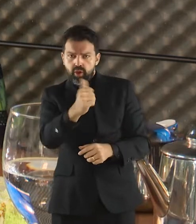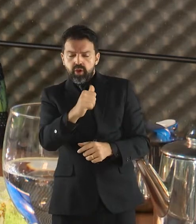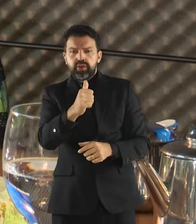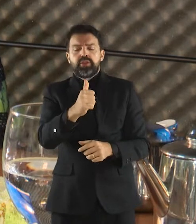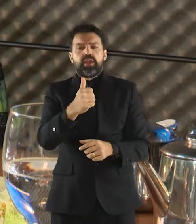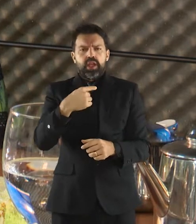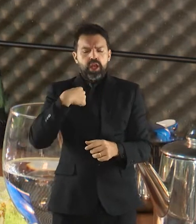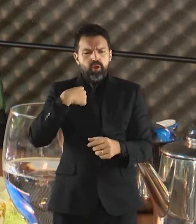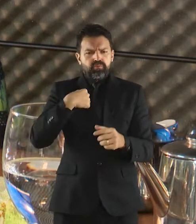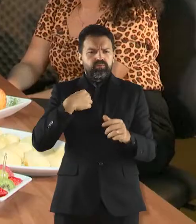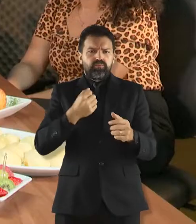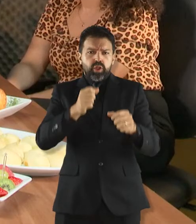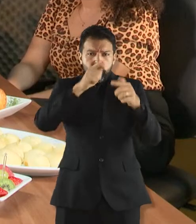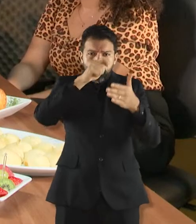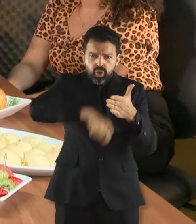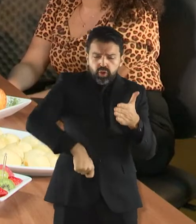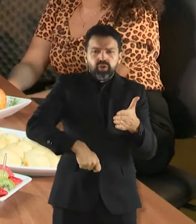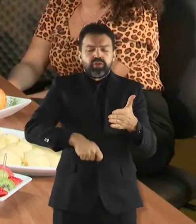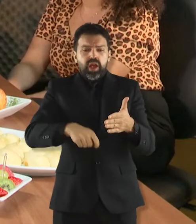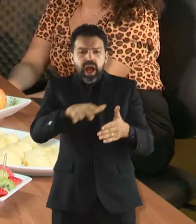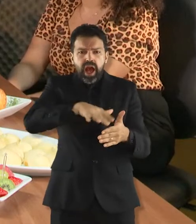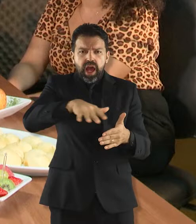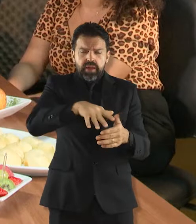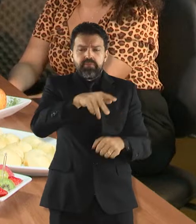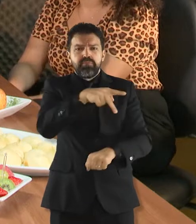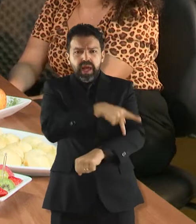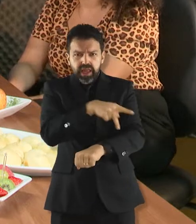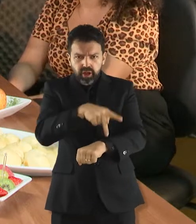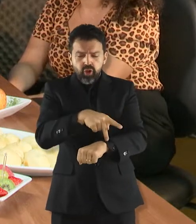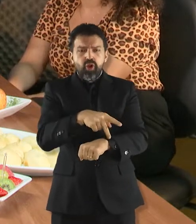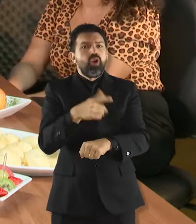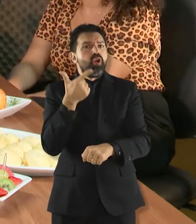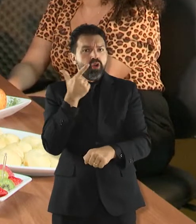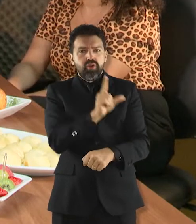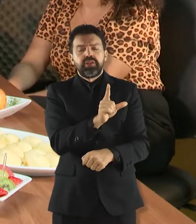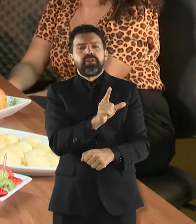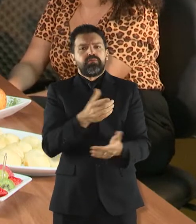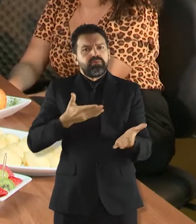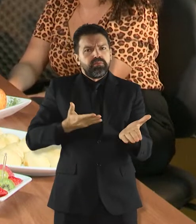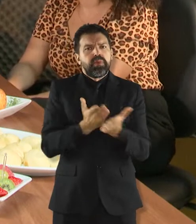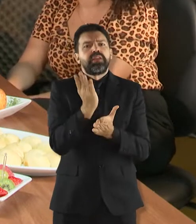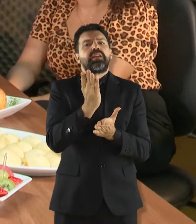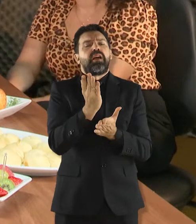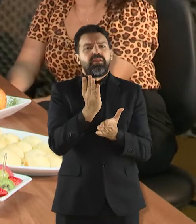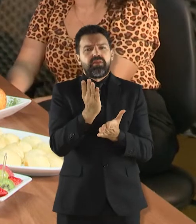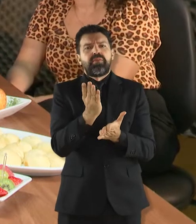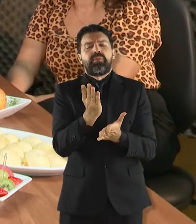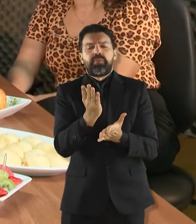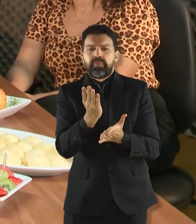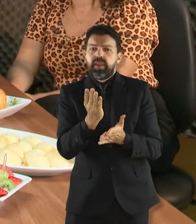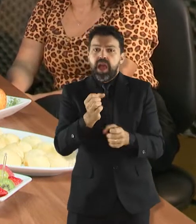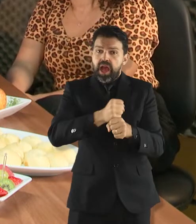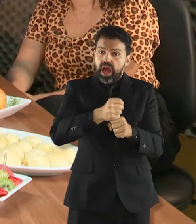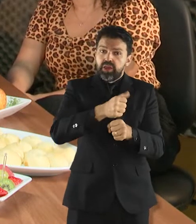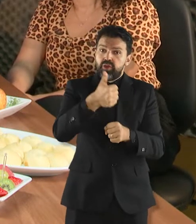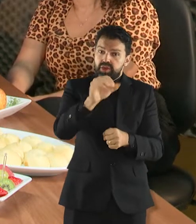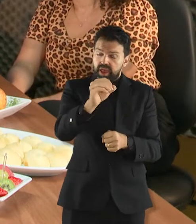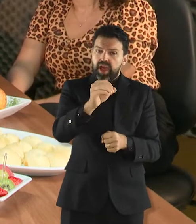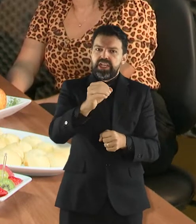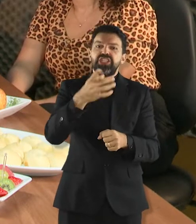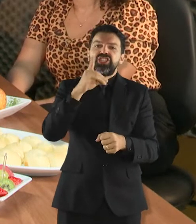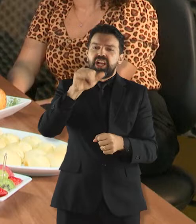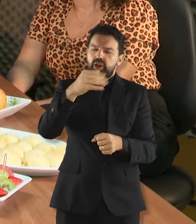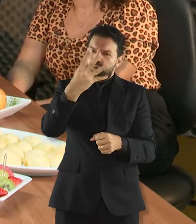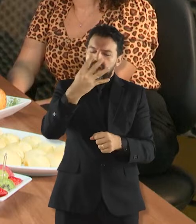Poder Judiciário, para o cargo de pedagoga. E aí sim entrou já como pedagoga E aí, mesmo, há né, 10 também, anos, né? Agora, dia 4 de julho,